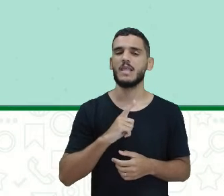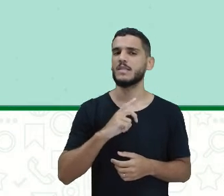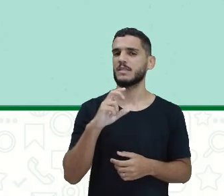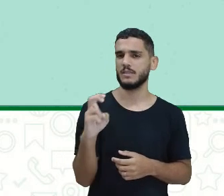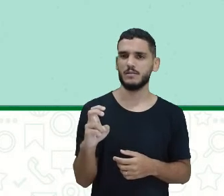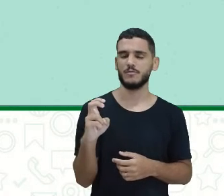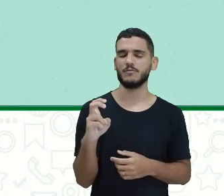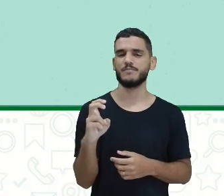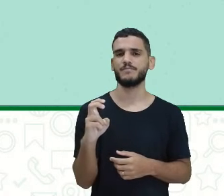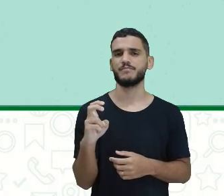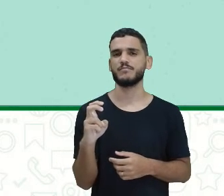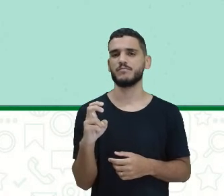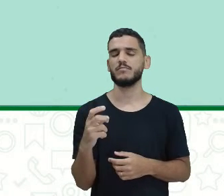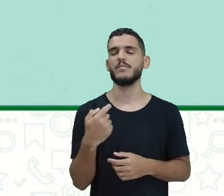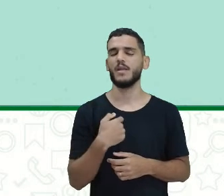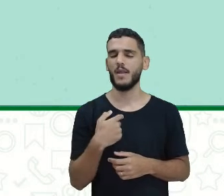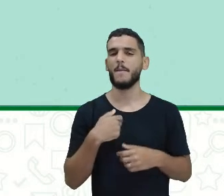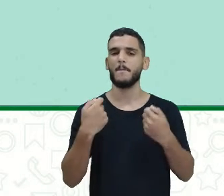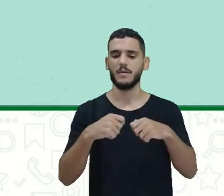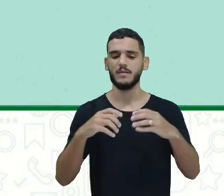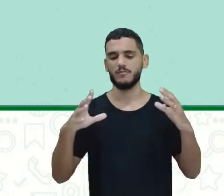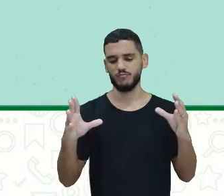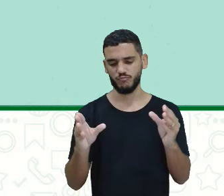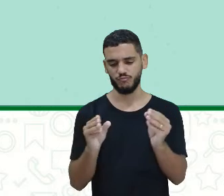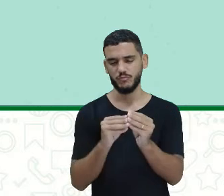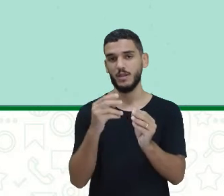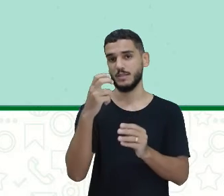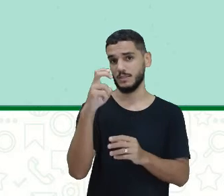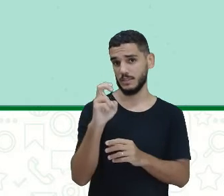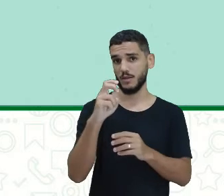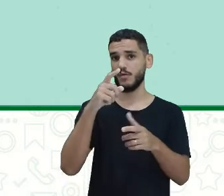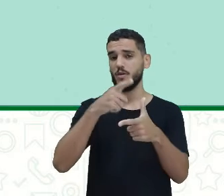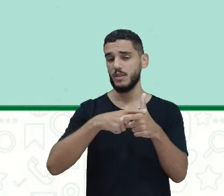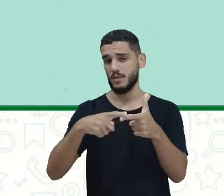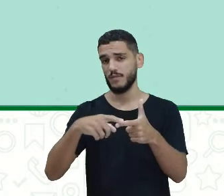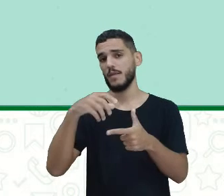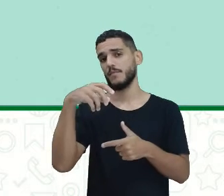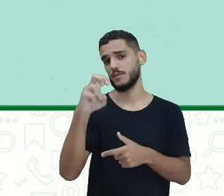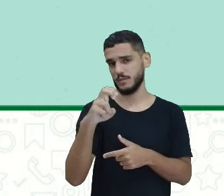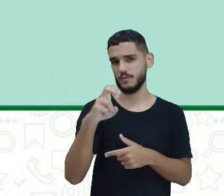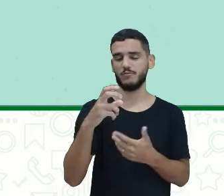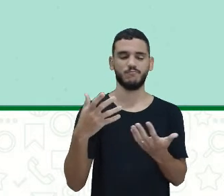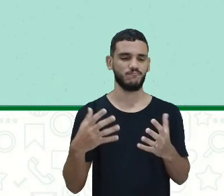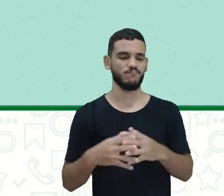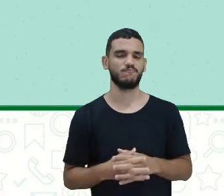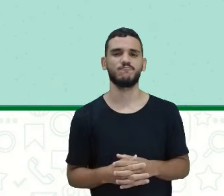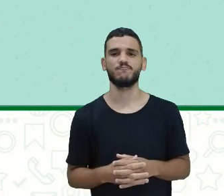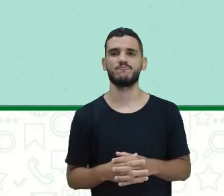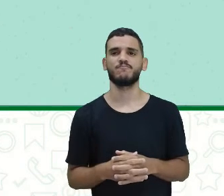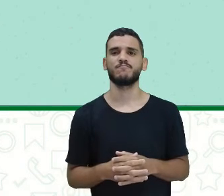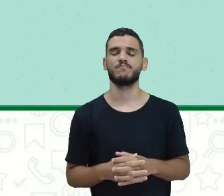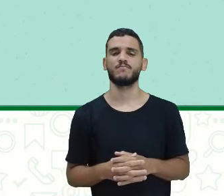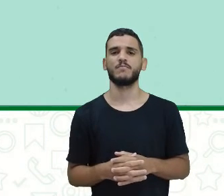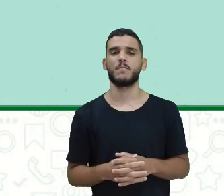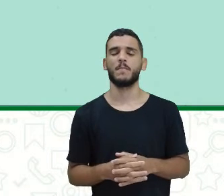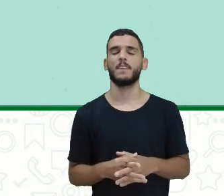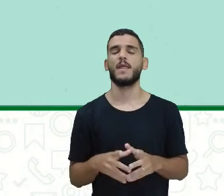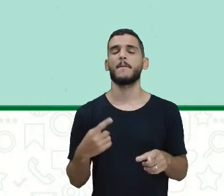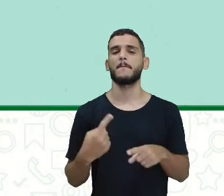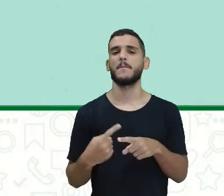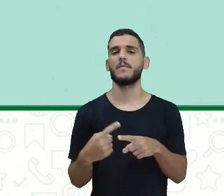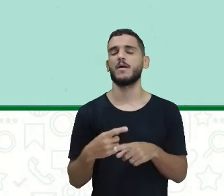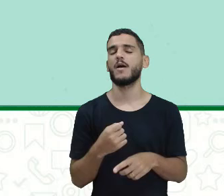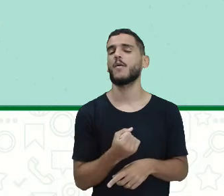notas, eu teria que juntar as 5 notas e dividir por 5. Tá? A